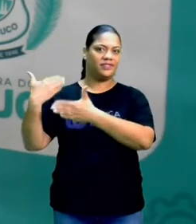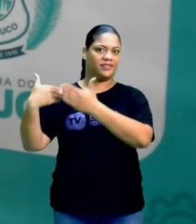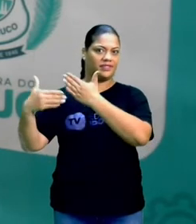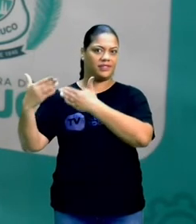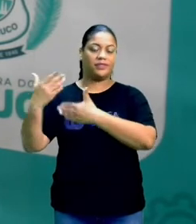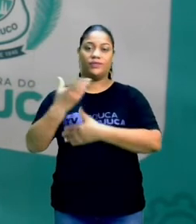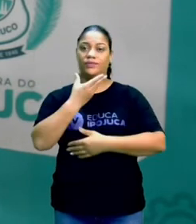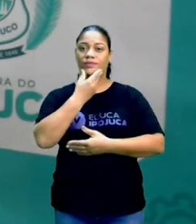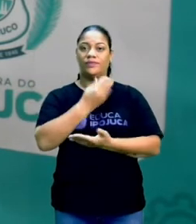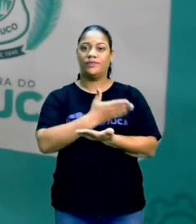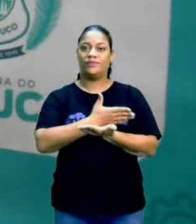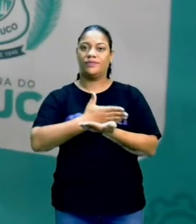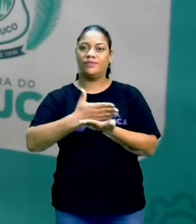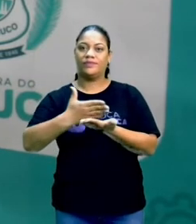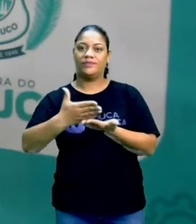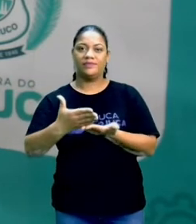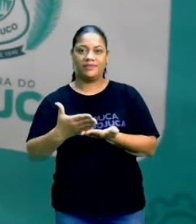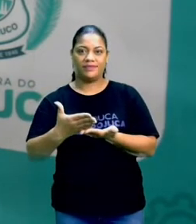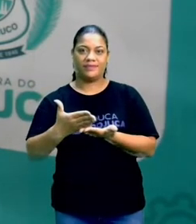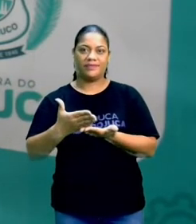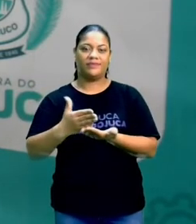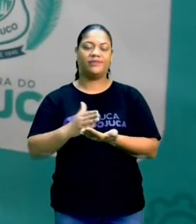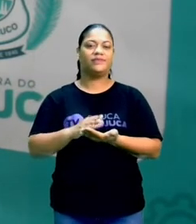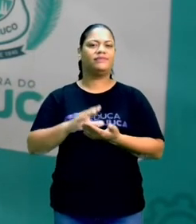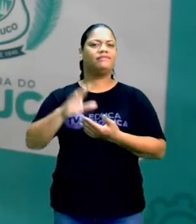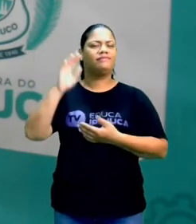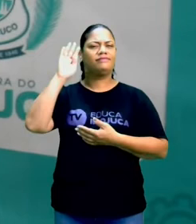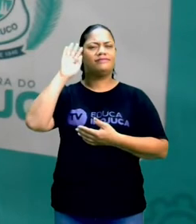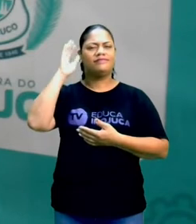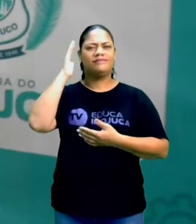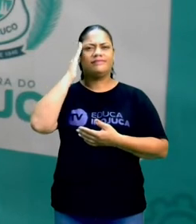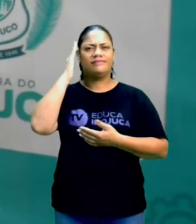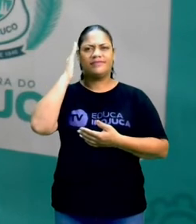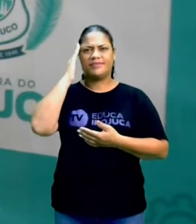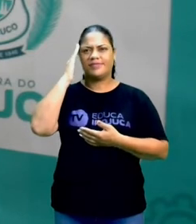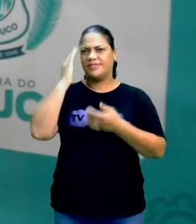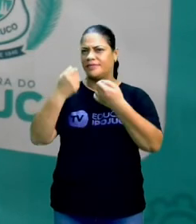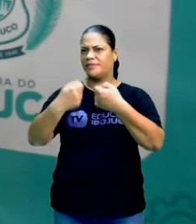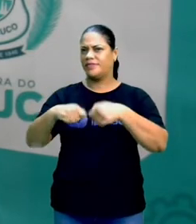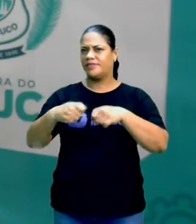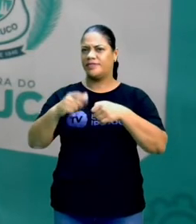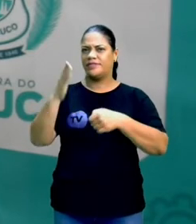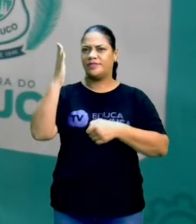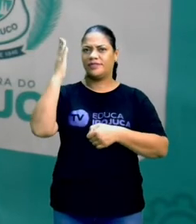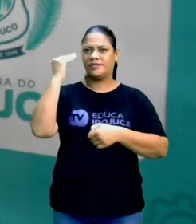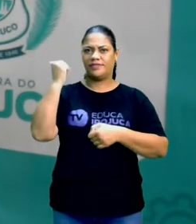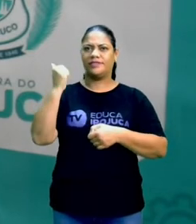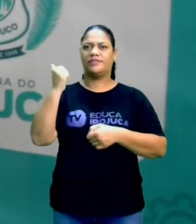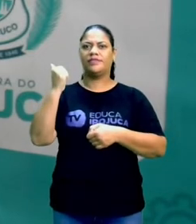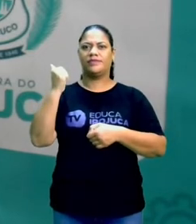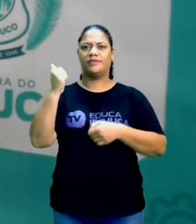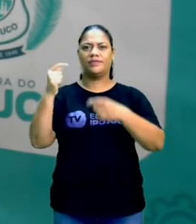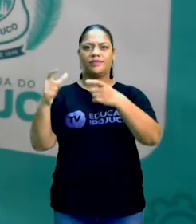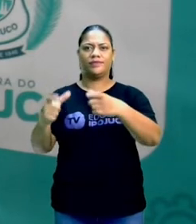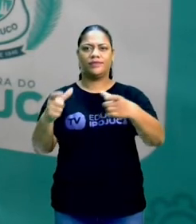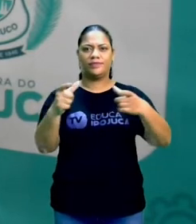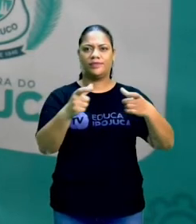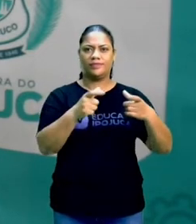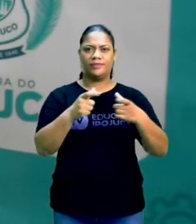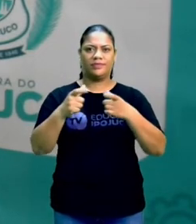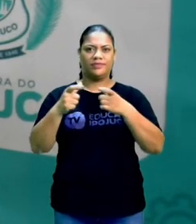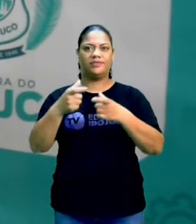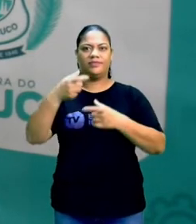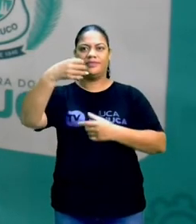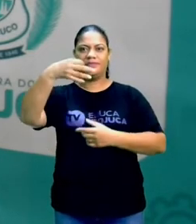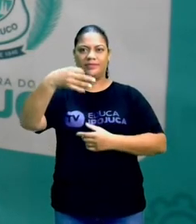os homens começaram a ter esse processo de reflexão, de ter essa necessidade de se nortear, de se